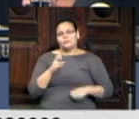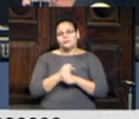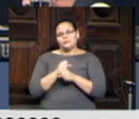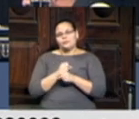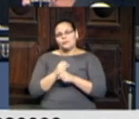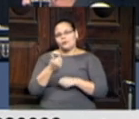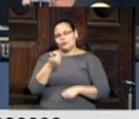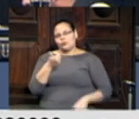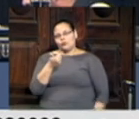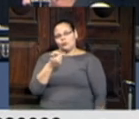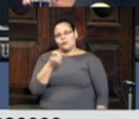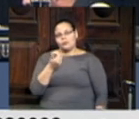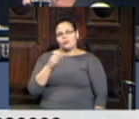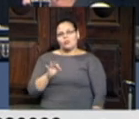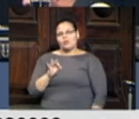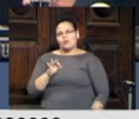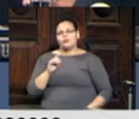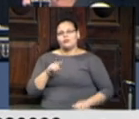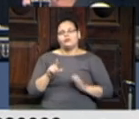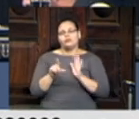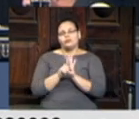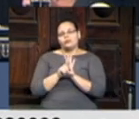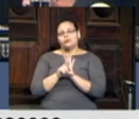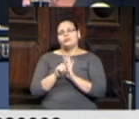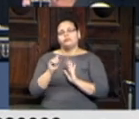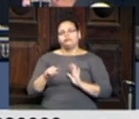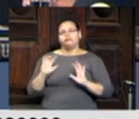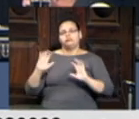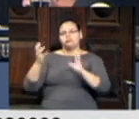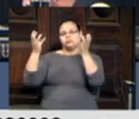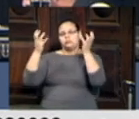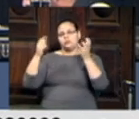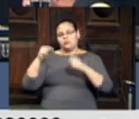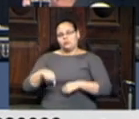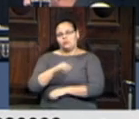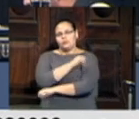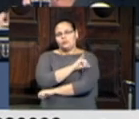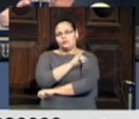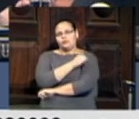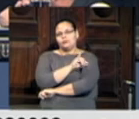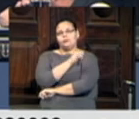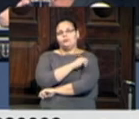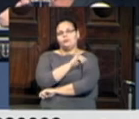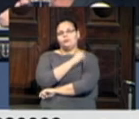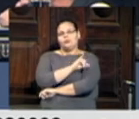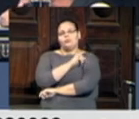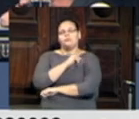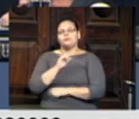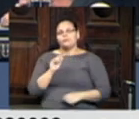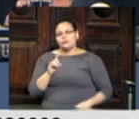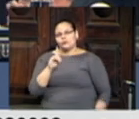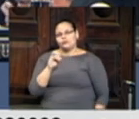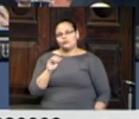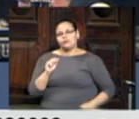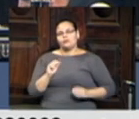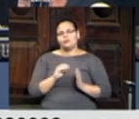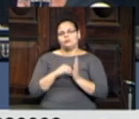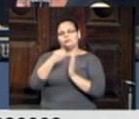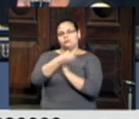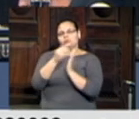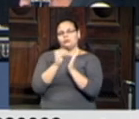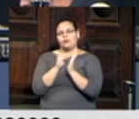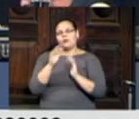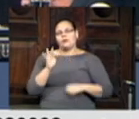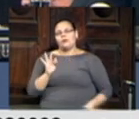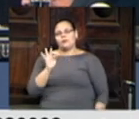2010, que consolida a legislação relativa às datas comemorativas do Estado do Rio de Janeiro, instituído o Dia do Funk, a